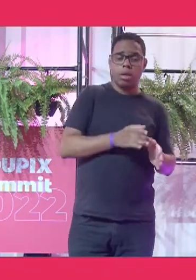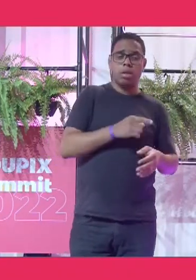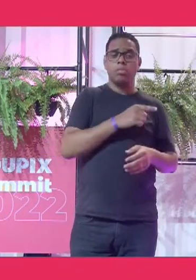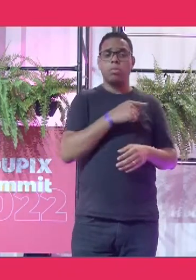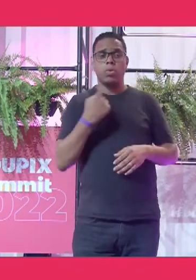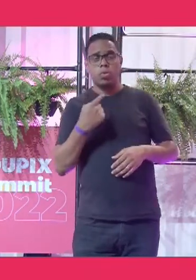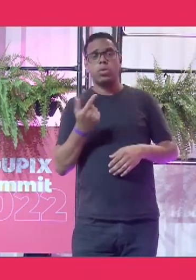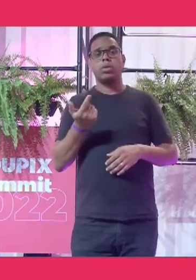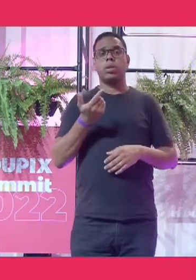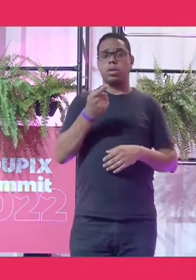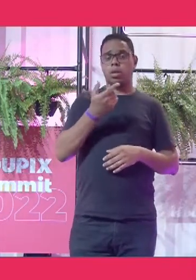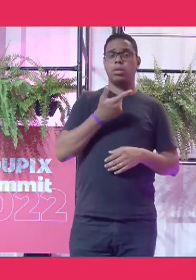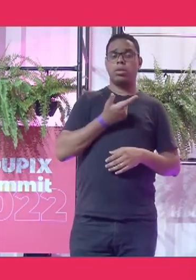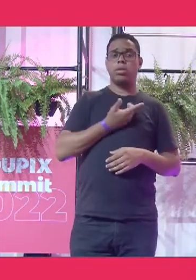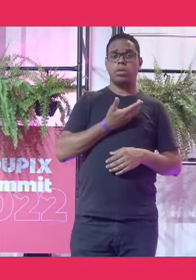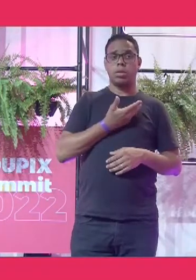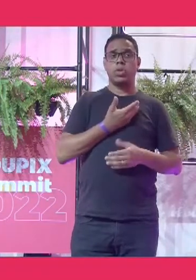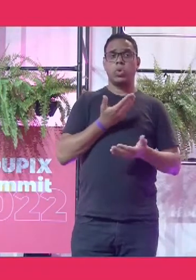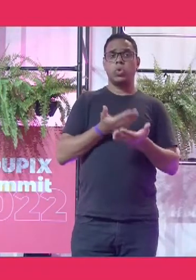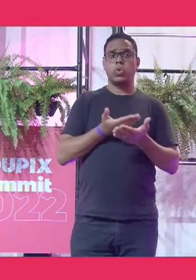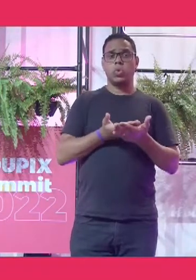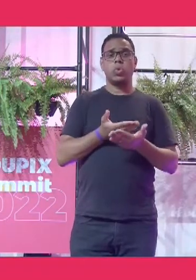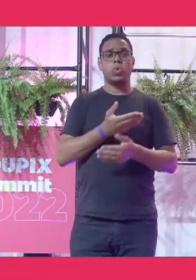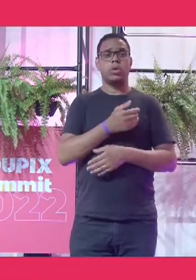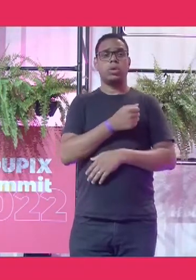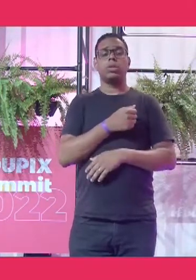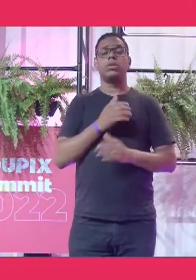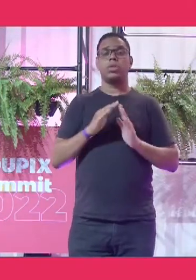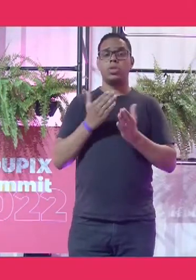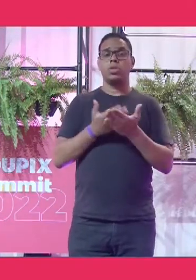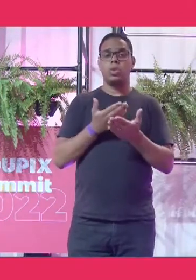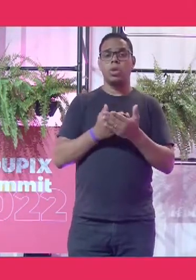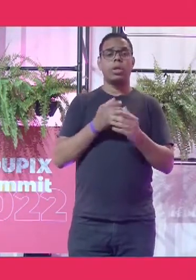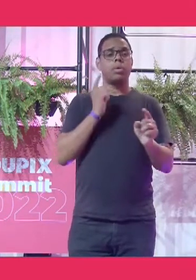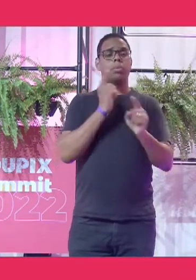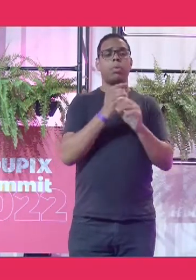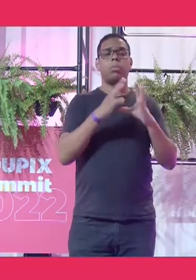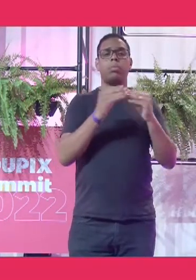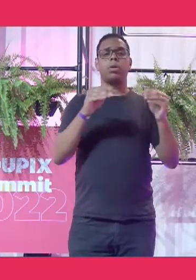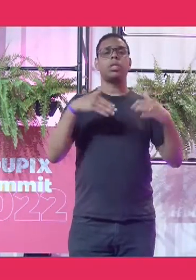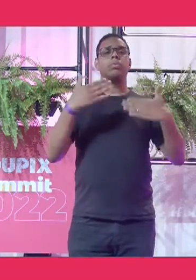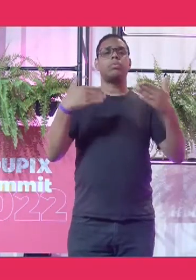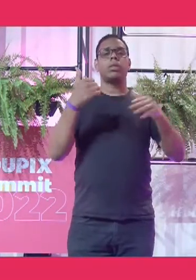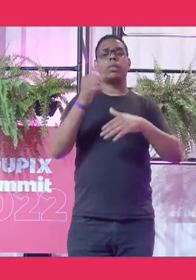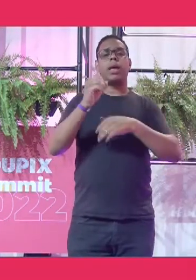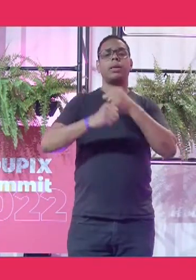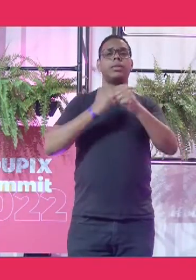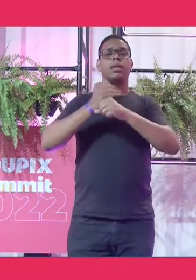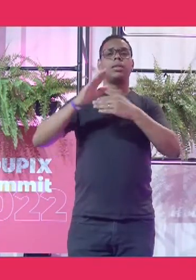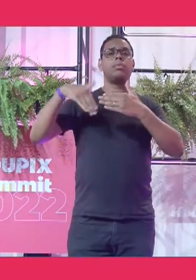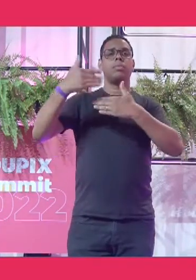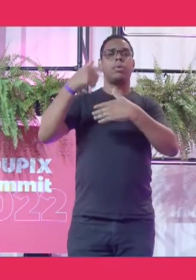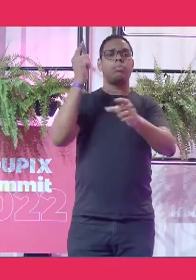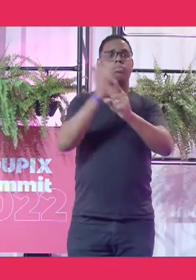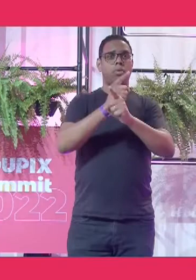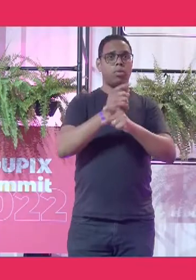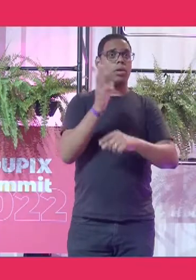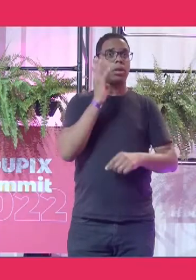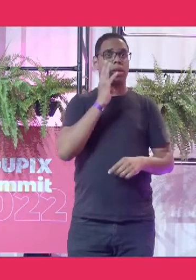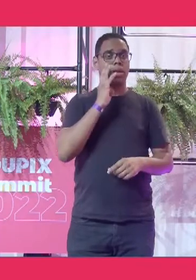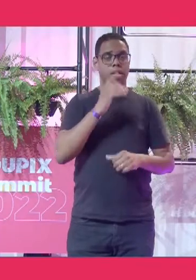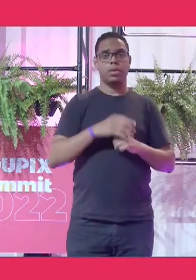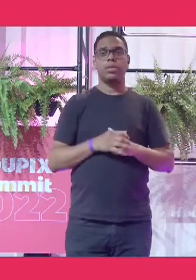mundo tem um amigo que você estudou com ele na escola, e aí você nunca mais viu, e você reencontra com ele 10 anos depois, e é muito legal, assim.